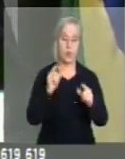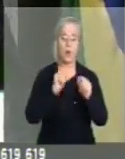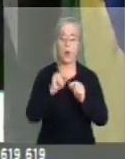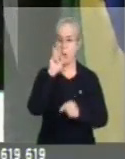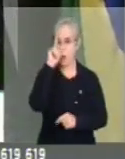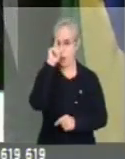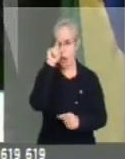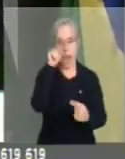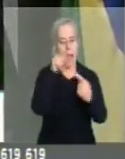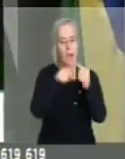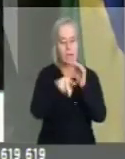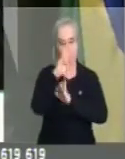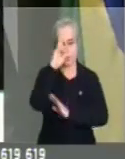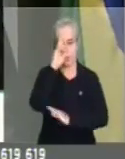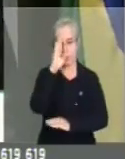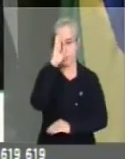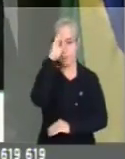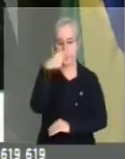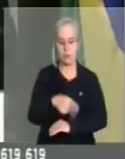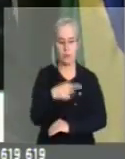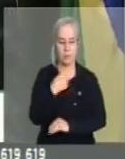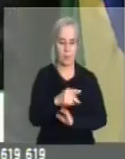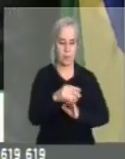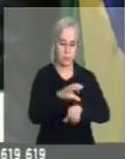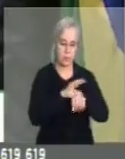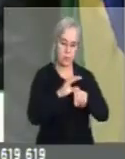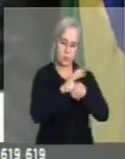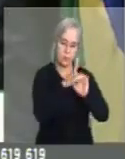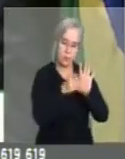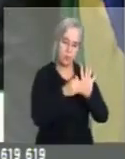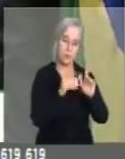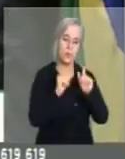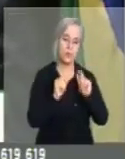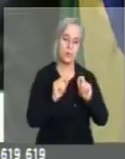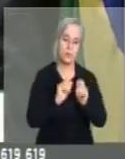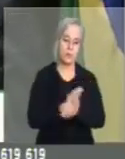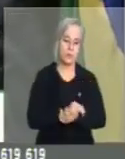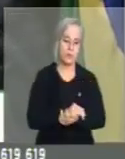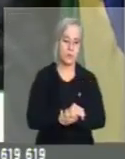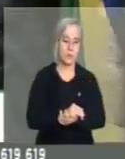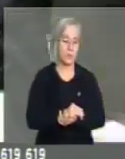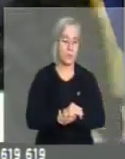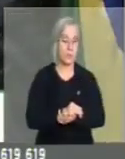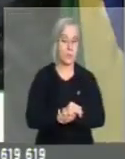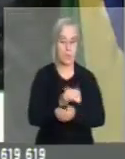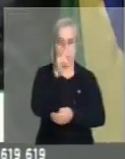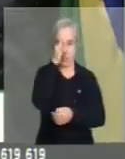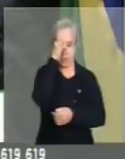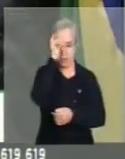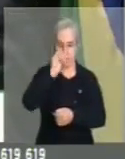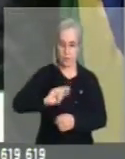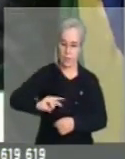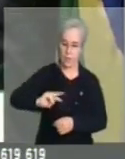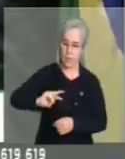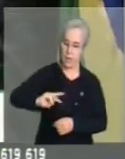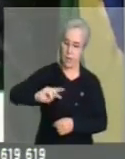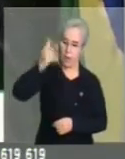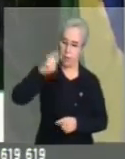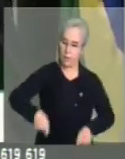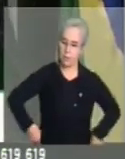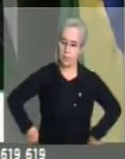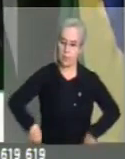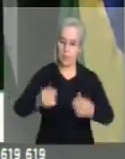principal desta emenda constitucional, qual seja conter os aumentos do gasto